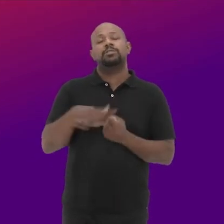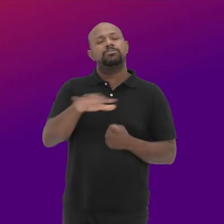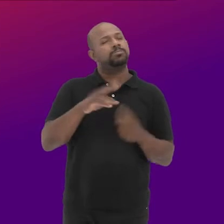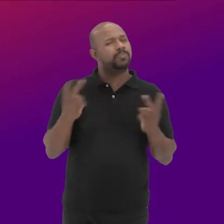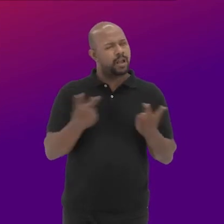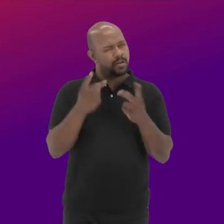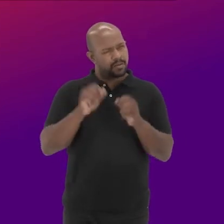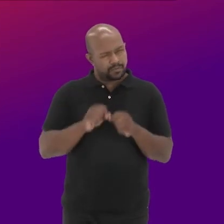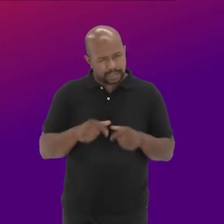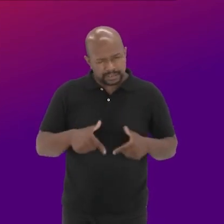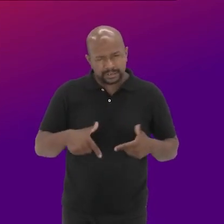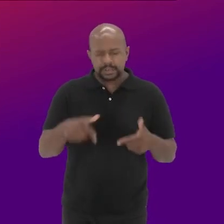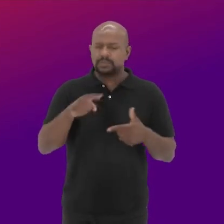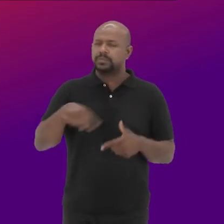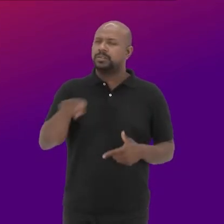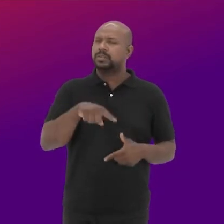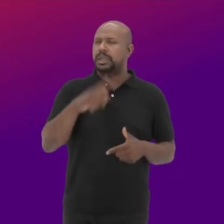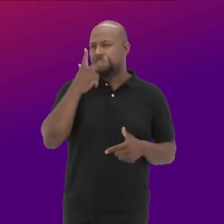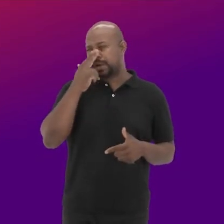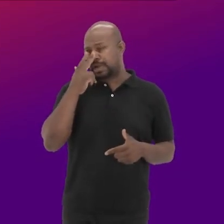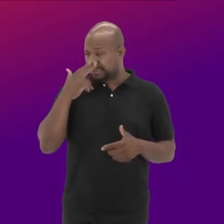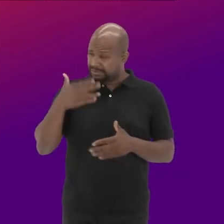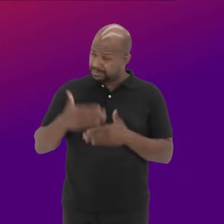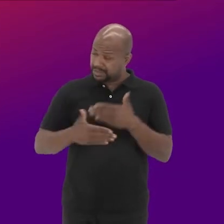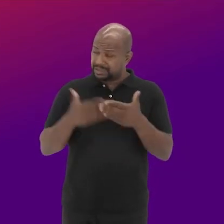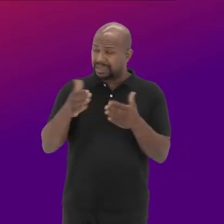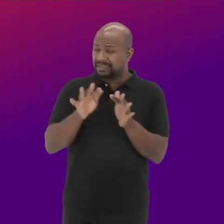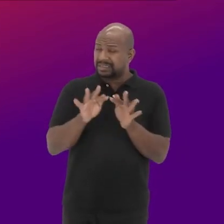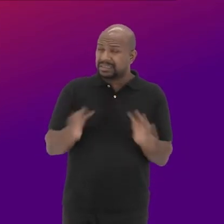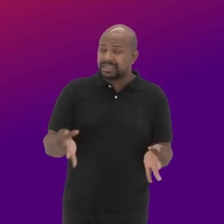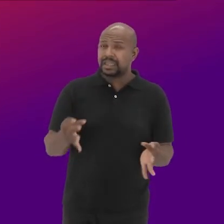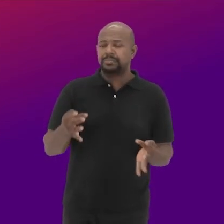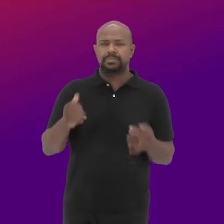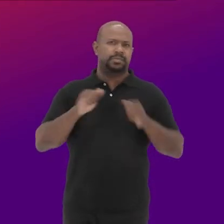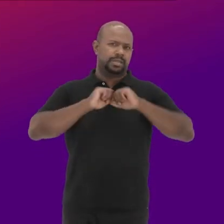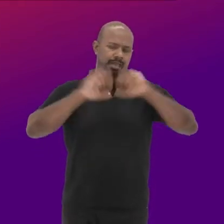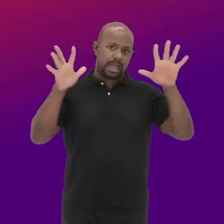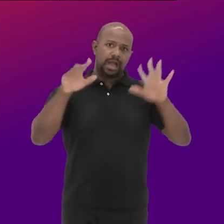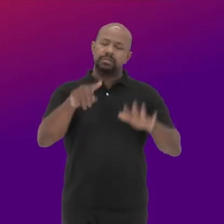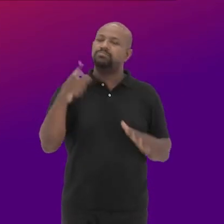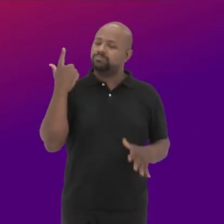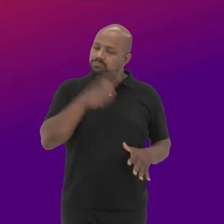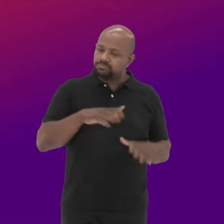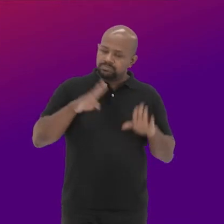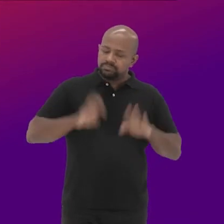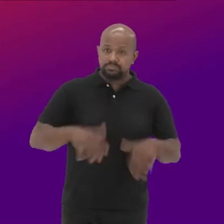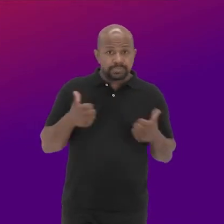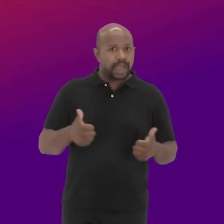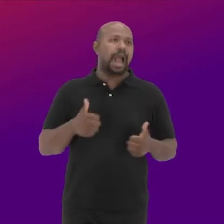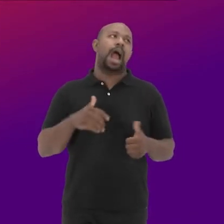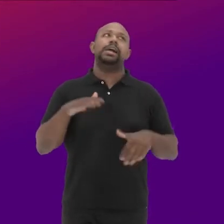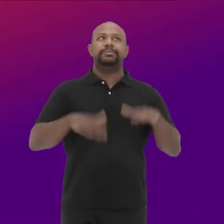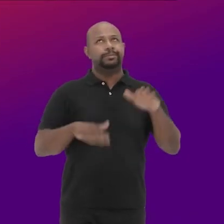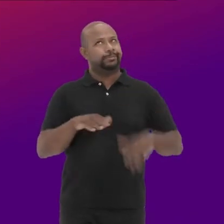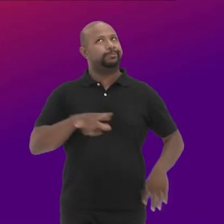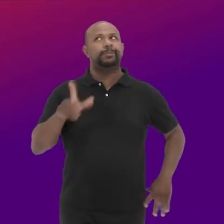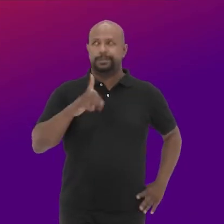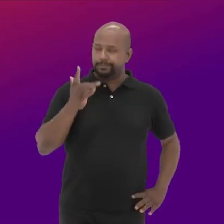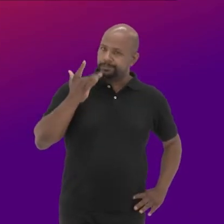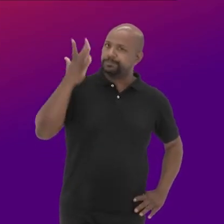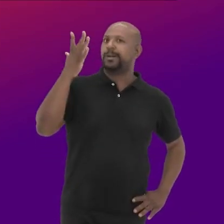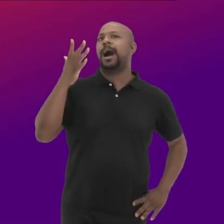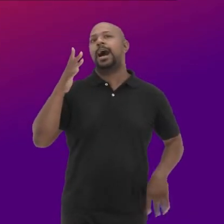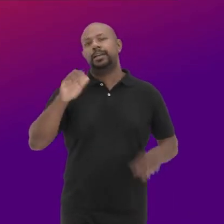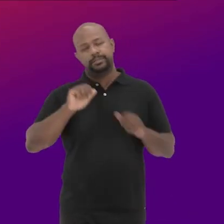de valor, fazendo com que isso que parece um processo muito simples e claro funcione. E às vezes não é tão simples